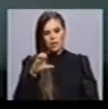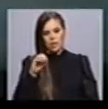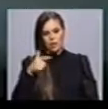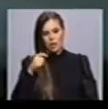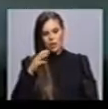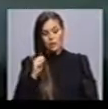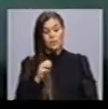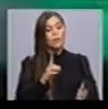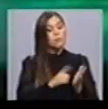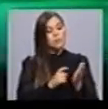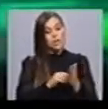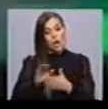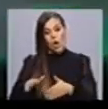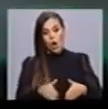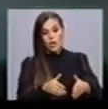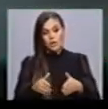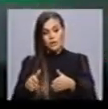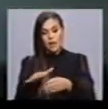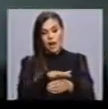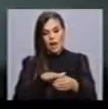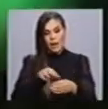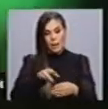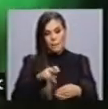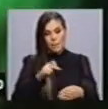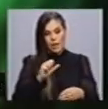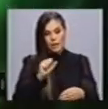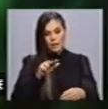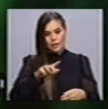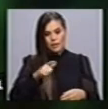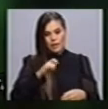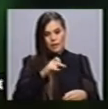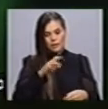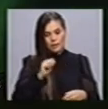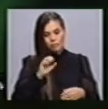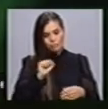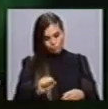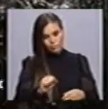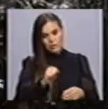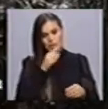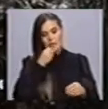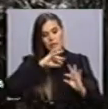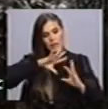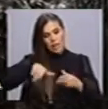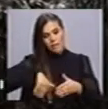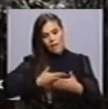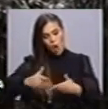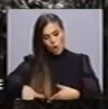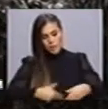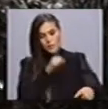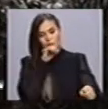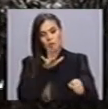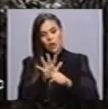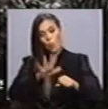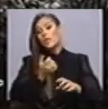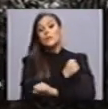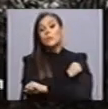precisam da orientação do campo magnético da Terra para também se orientarem nos oceanos. Quando nós temos as explosões solares que